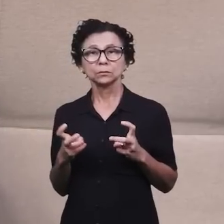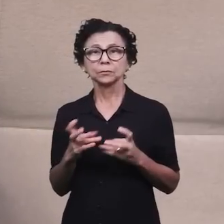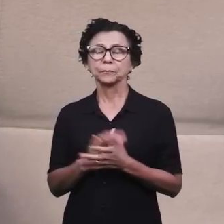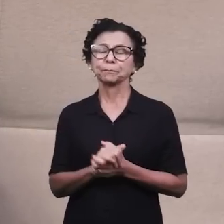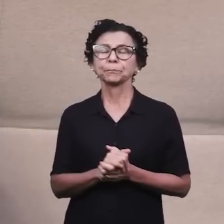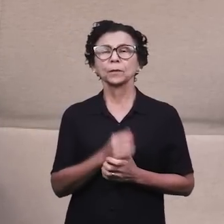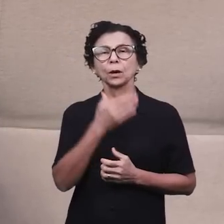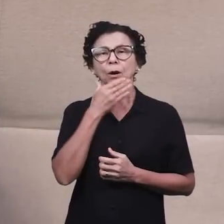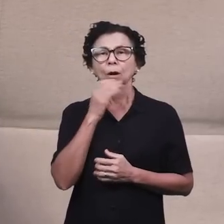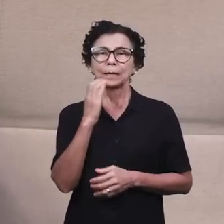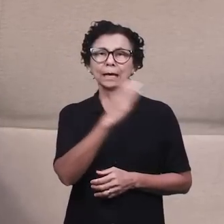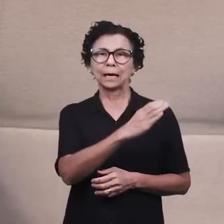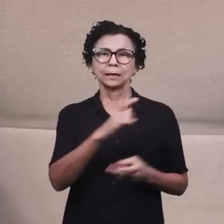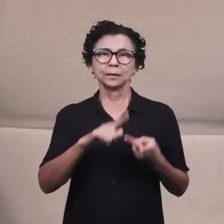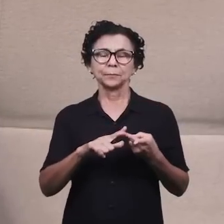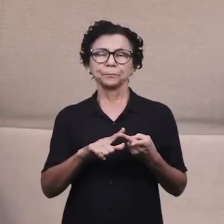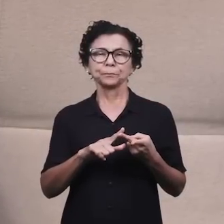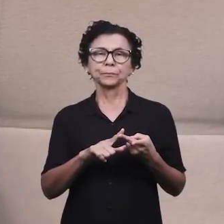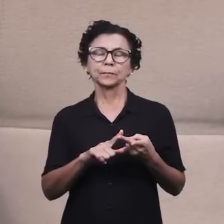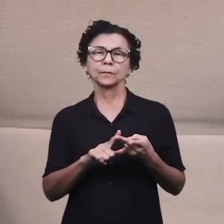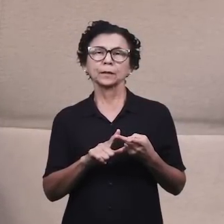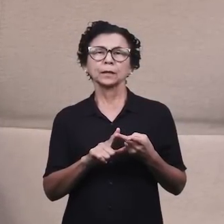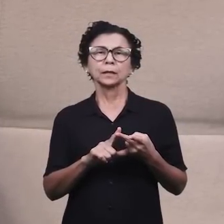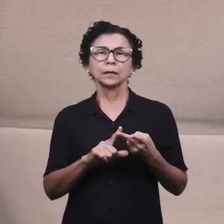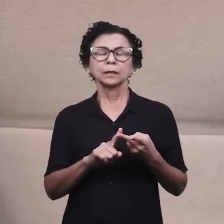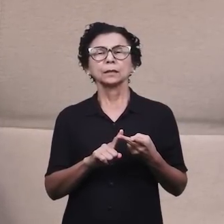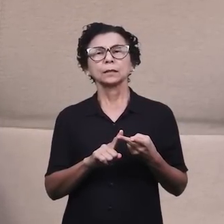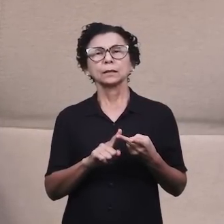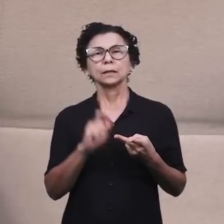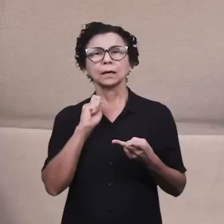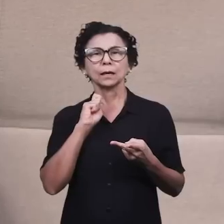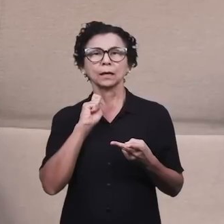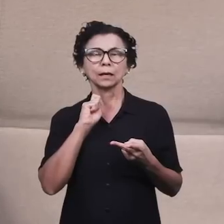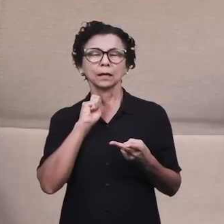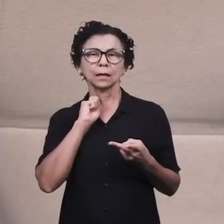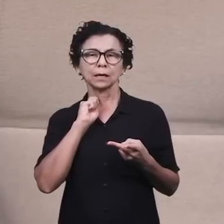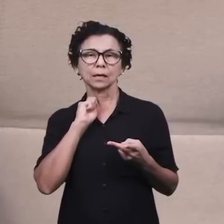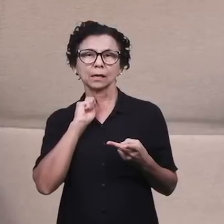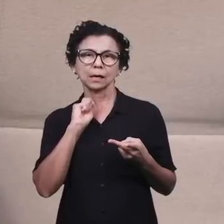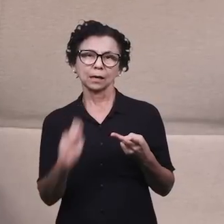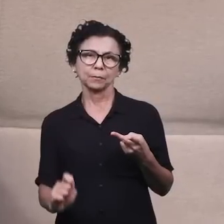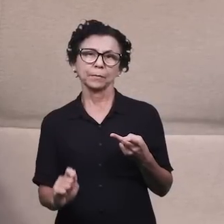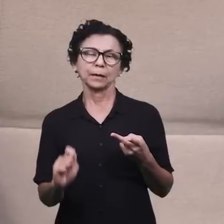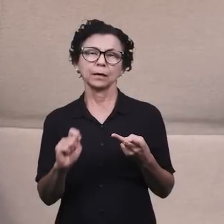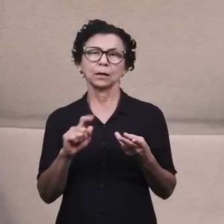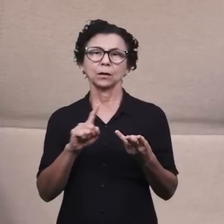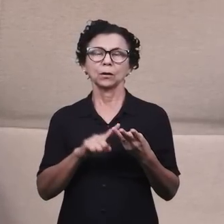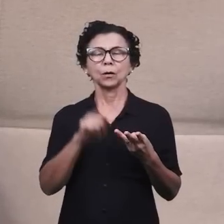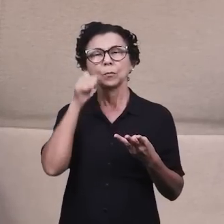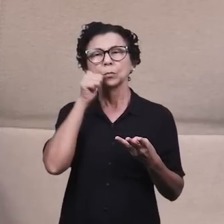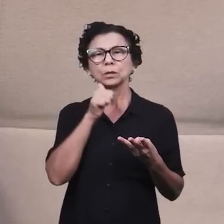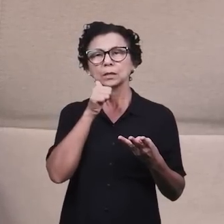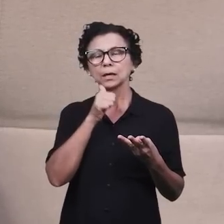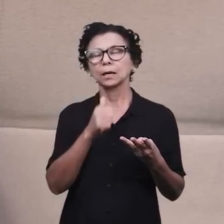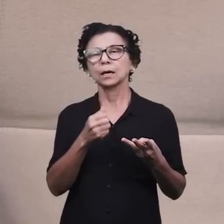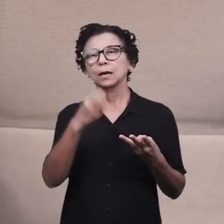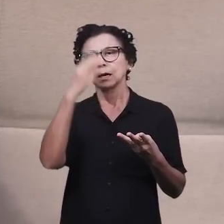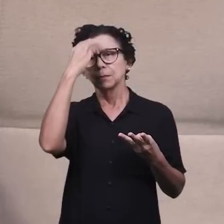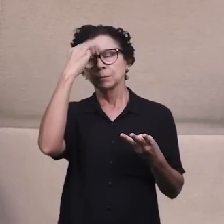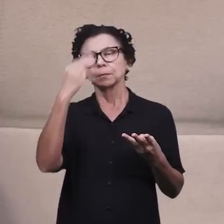de separar aquele que serve daquele que não serve. A bênção da maldição. Então a palavra de Deus sempre trabalha com